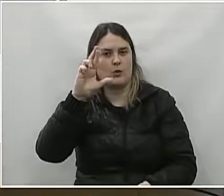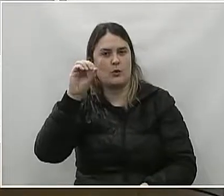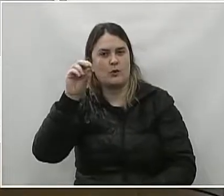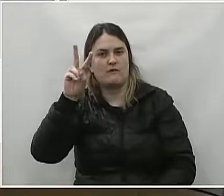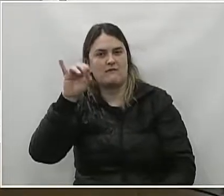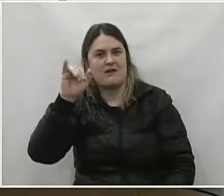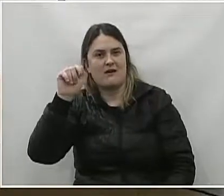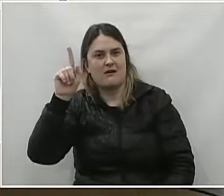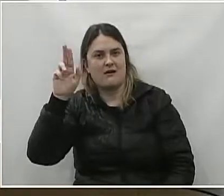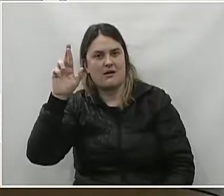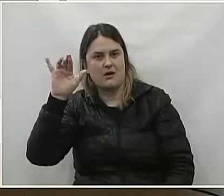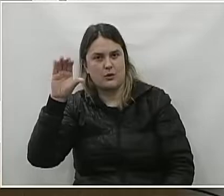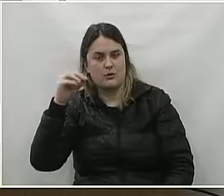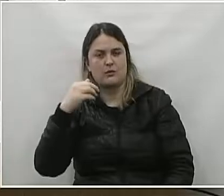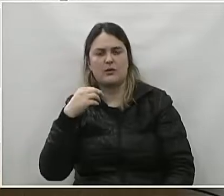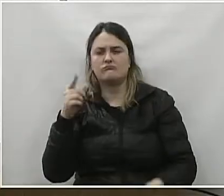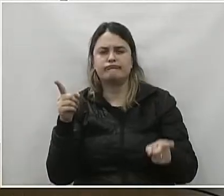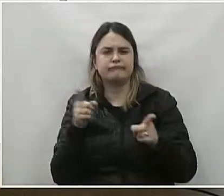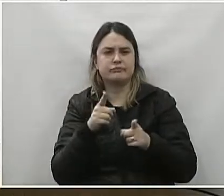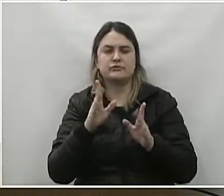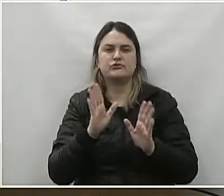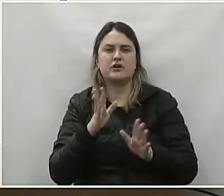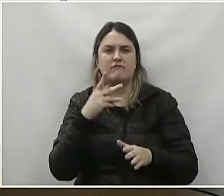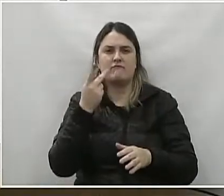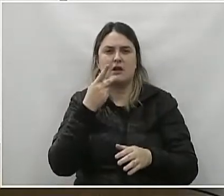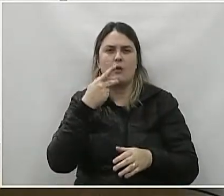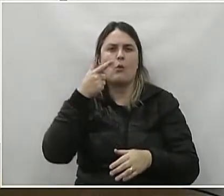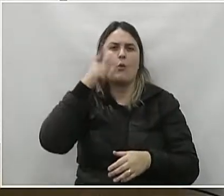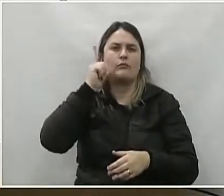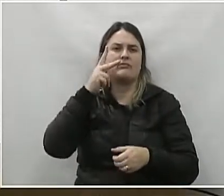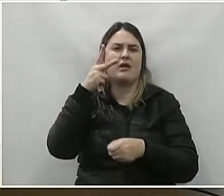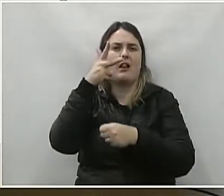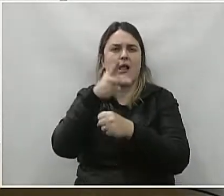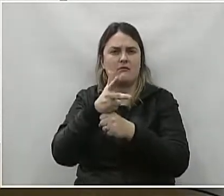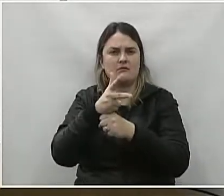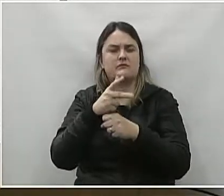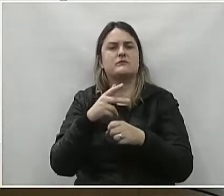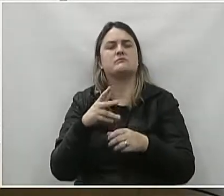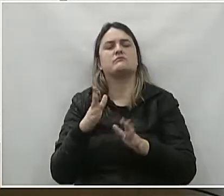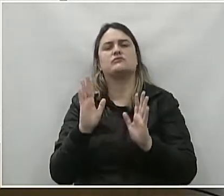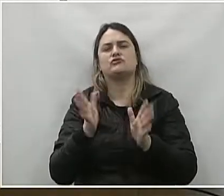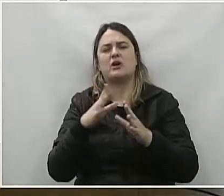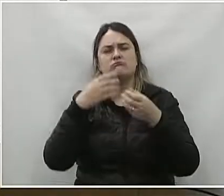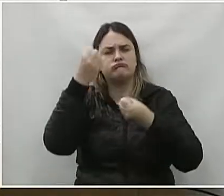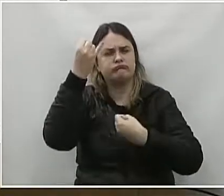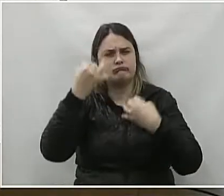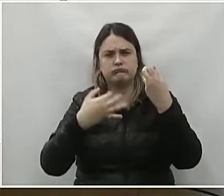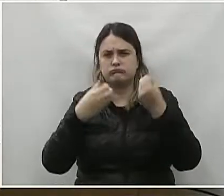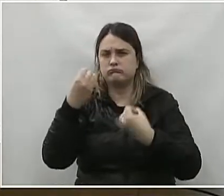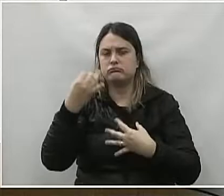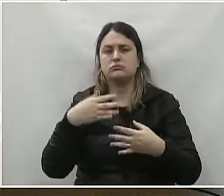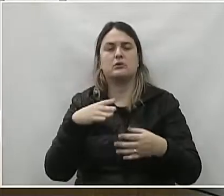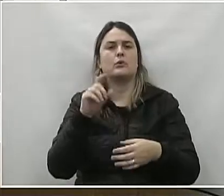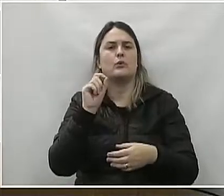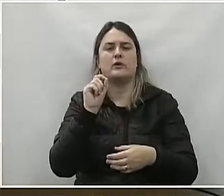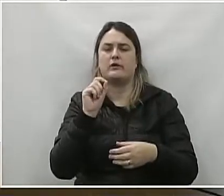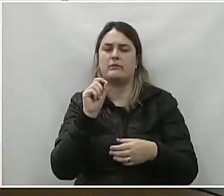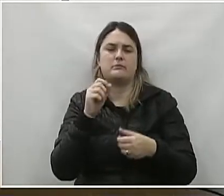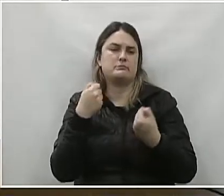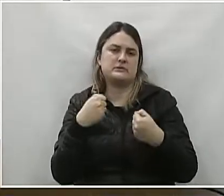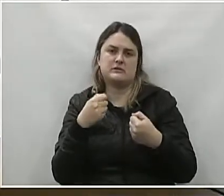Prometo ser breve, porque o que eu tinha que falar eu fiz ontem uma live e já explanei o que deveria.